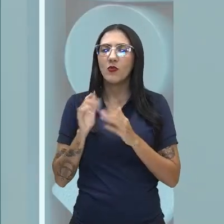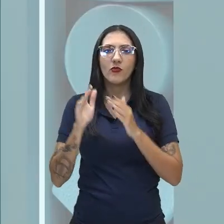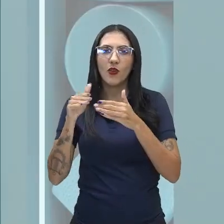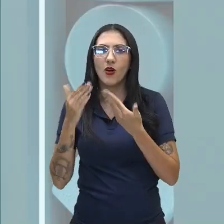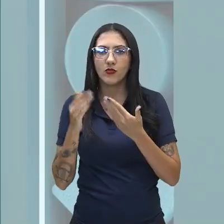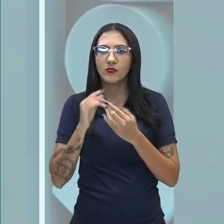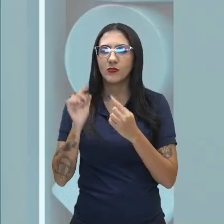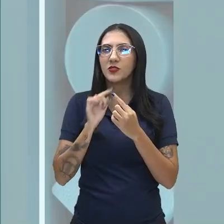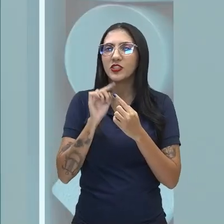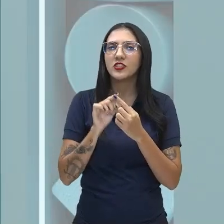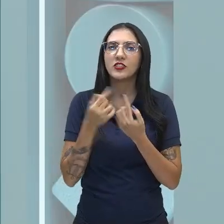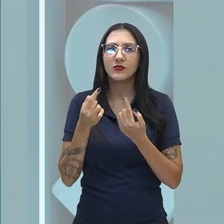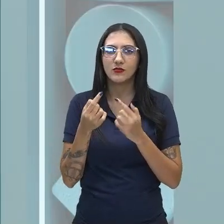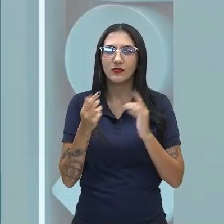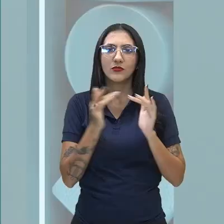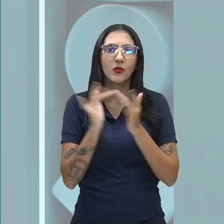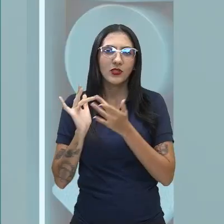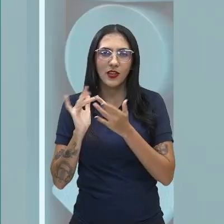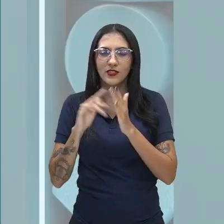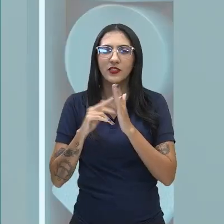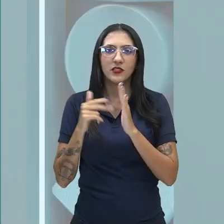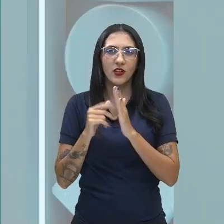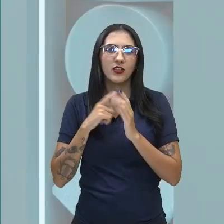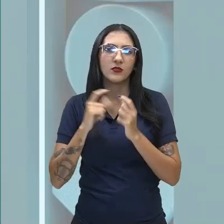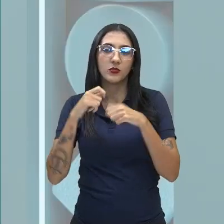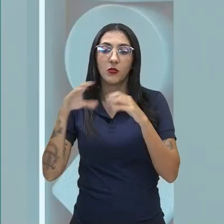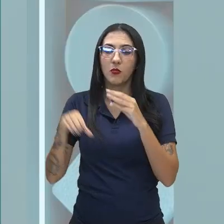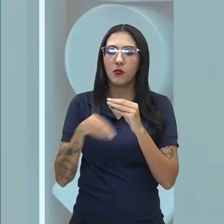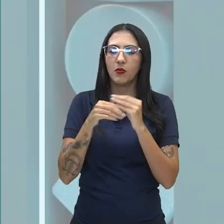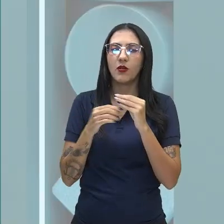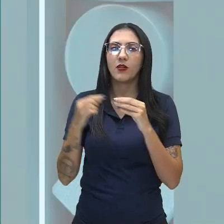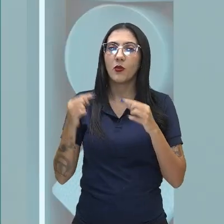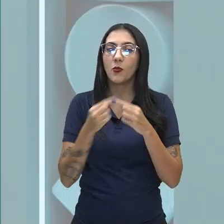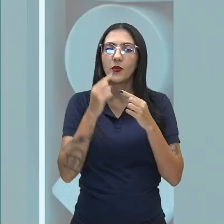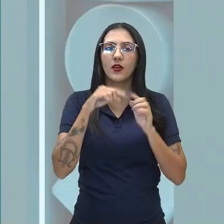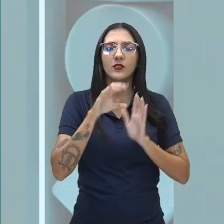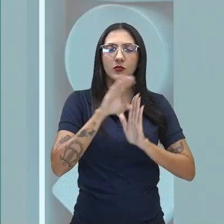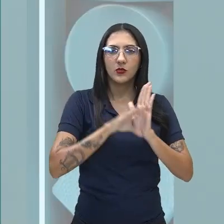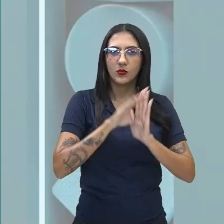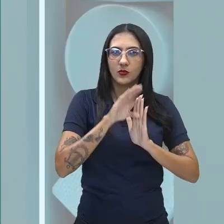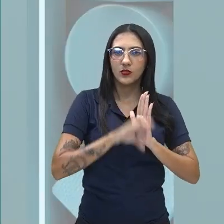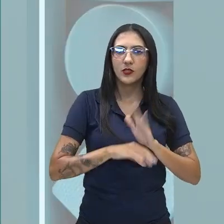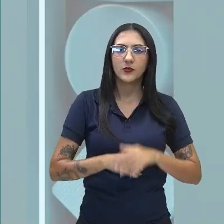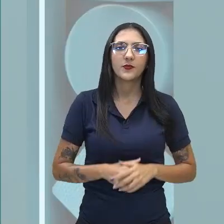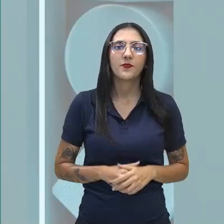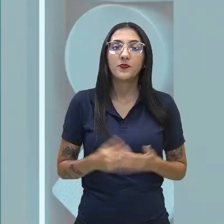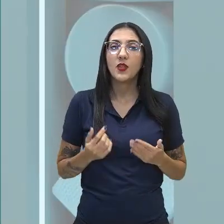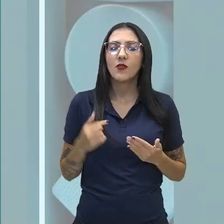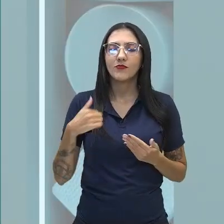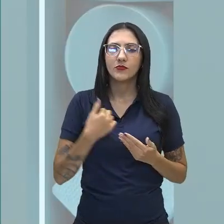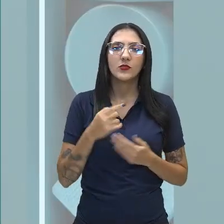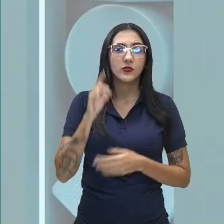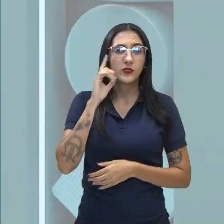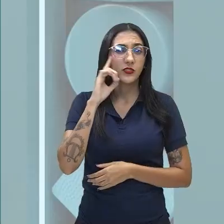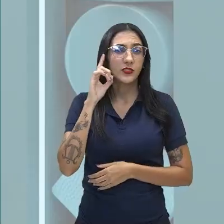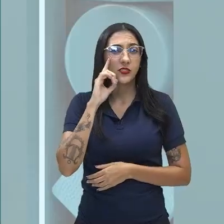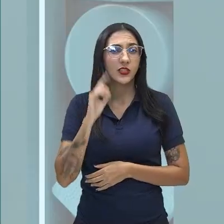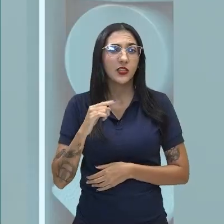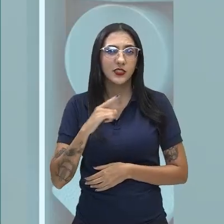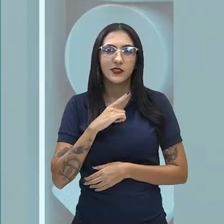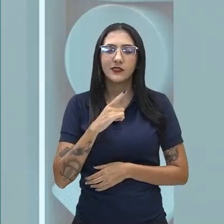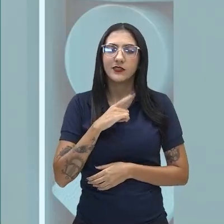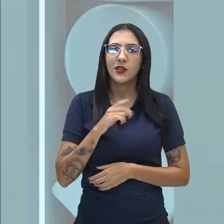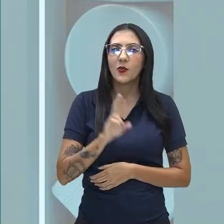sentido, um significado para se constituir na linguagem não verbal. E no dia a dia também utilizamos a